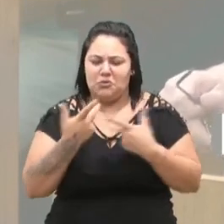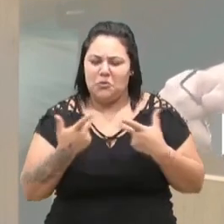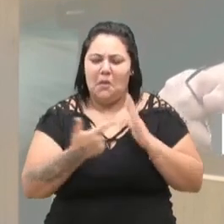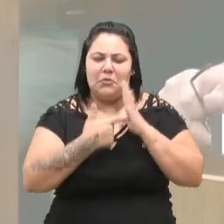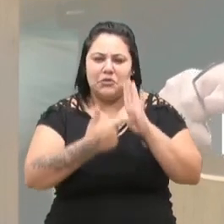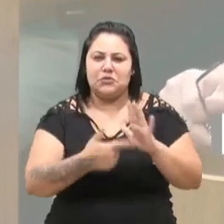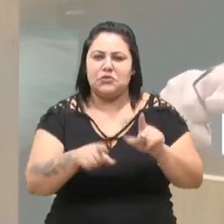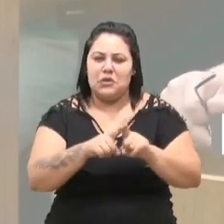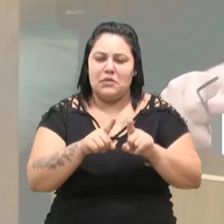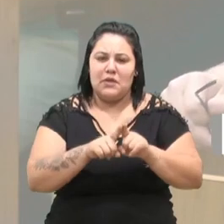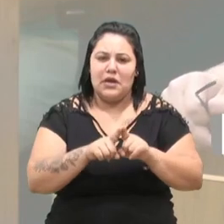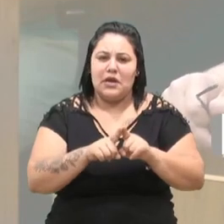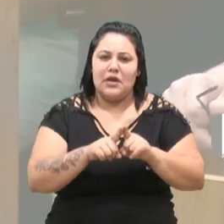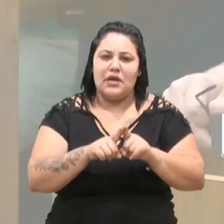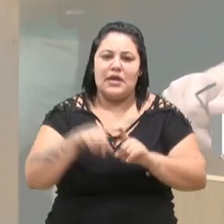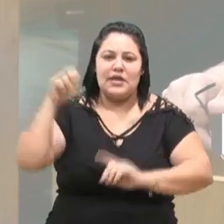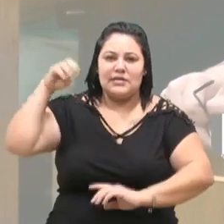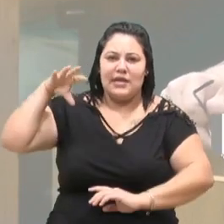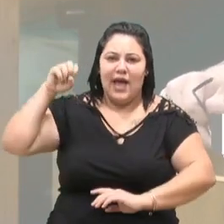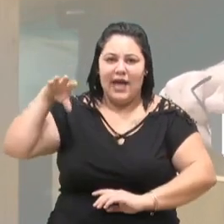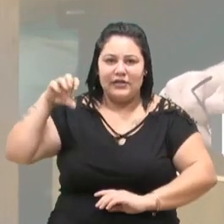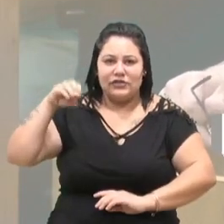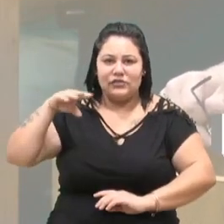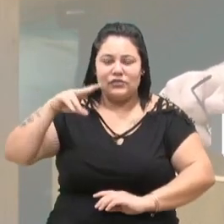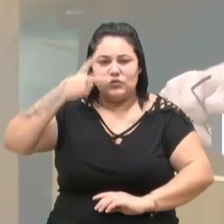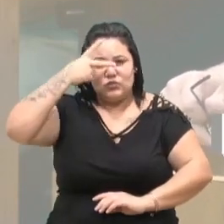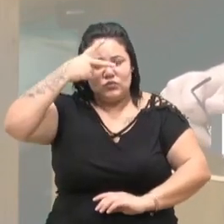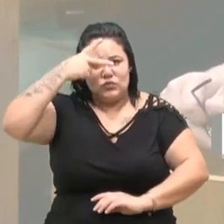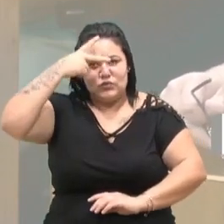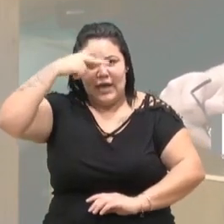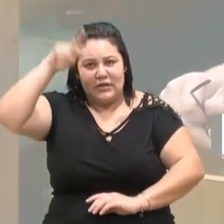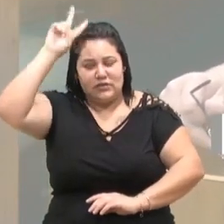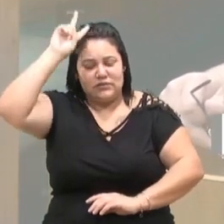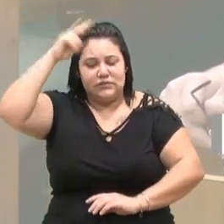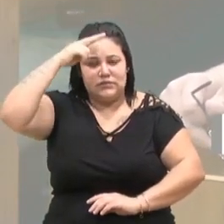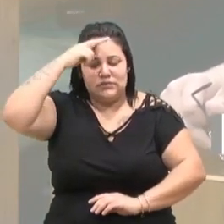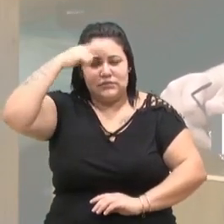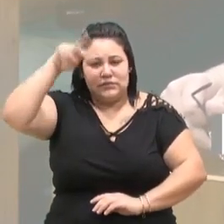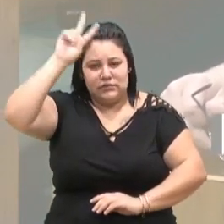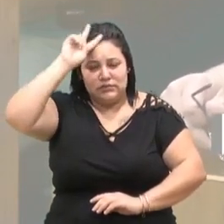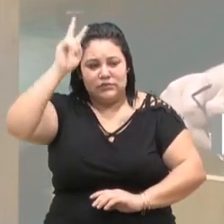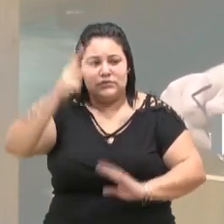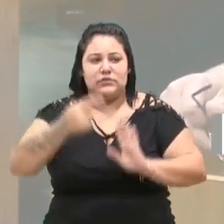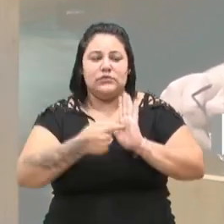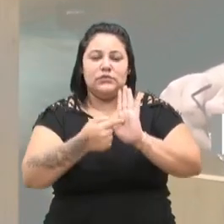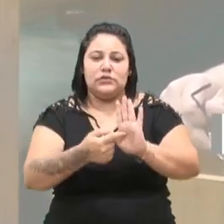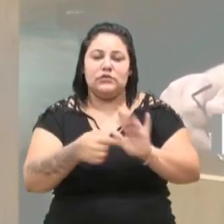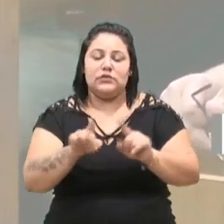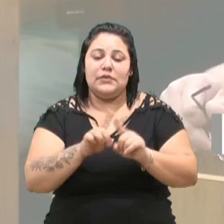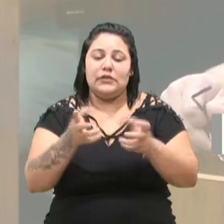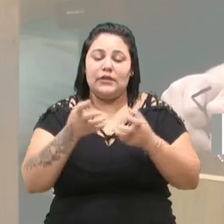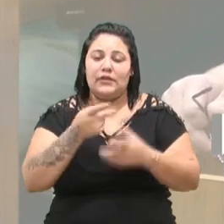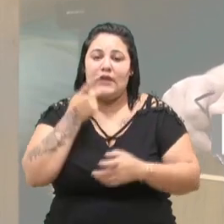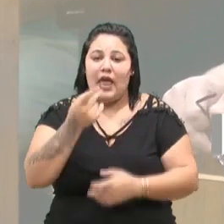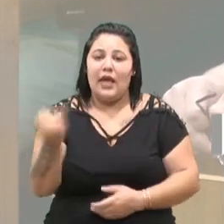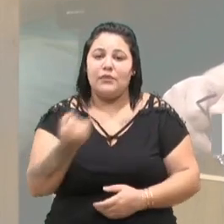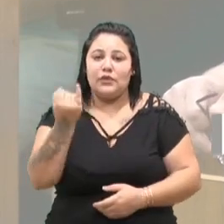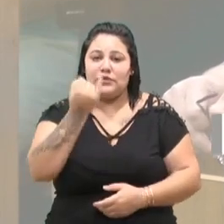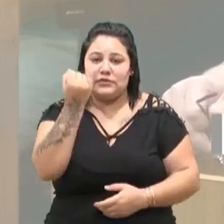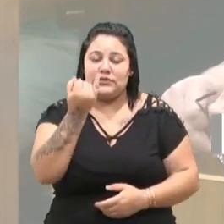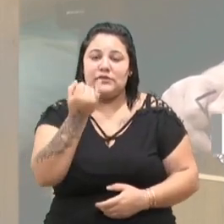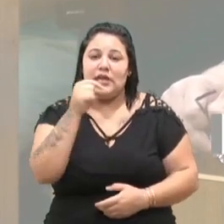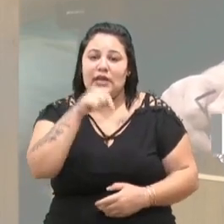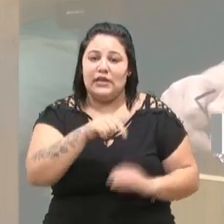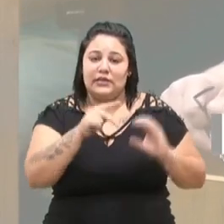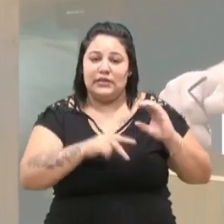aqui alguns slides, e eu quero reverberar a importância dessa casa com aquilo que